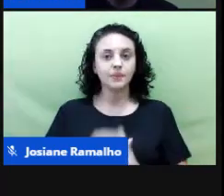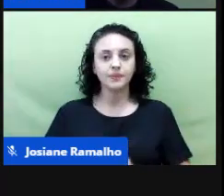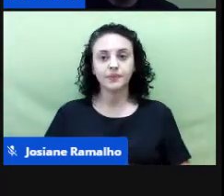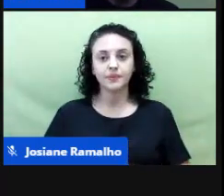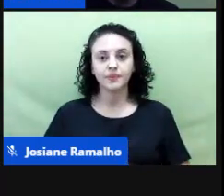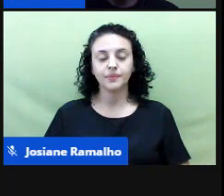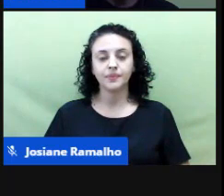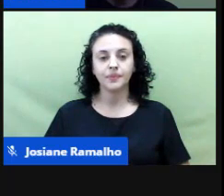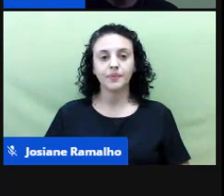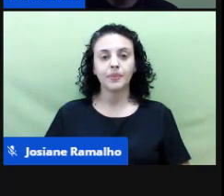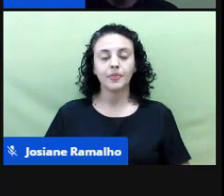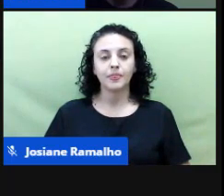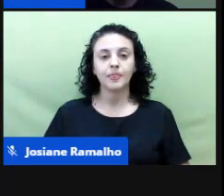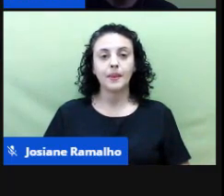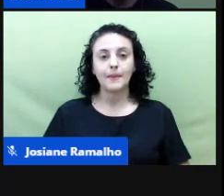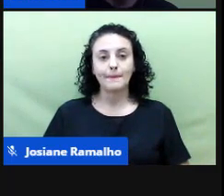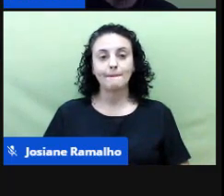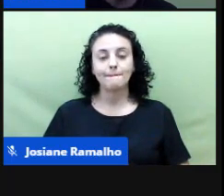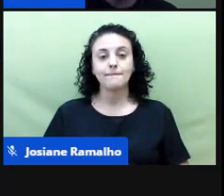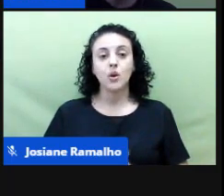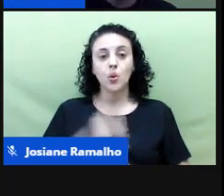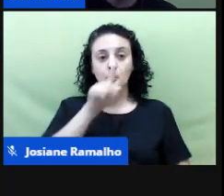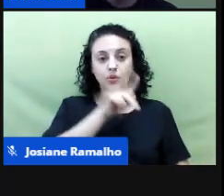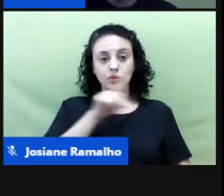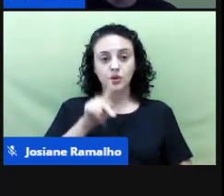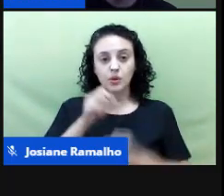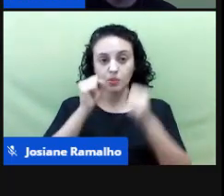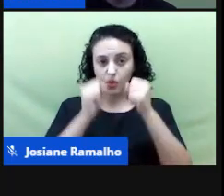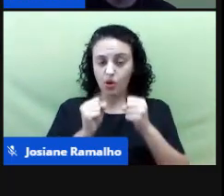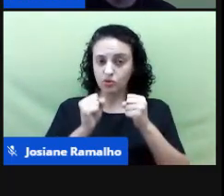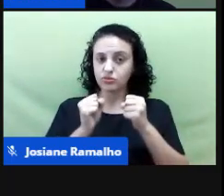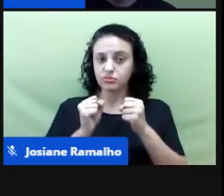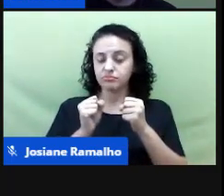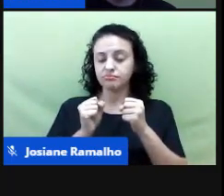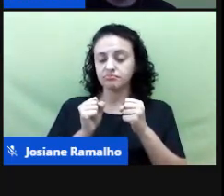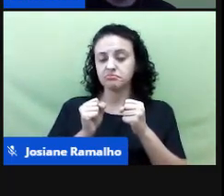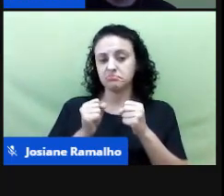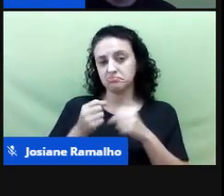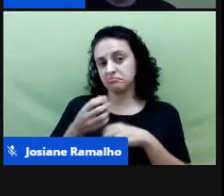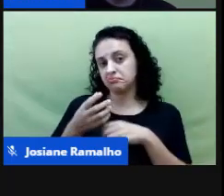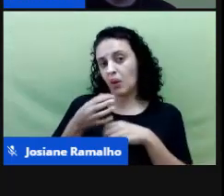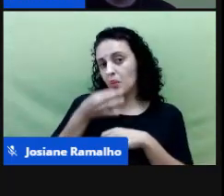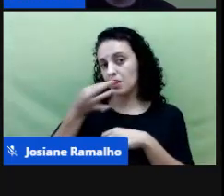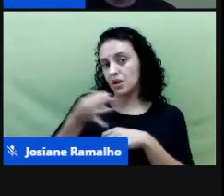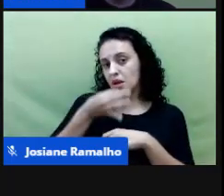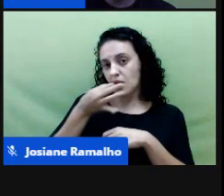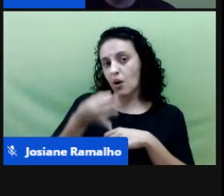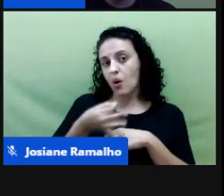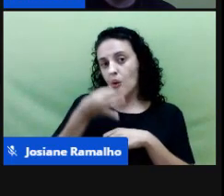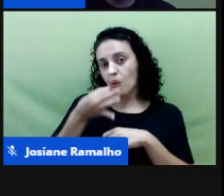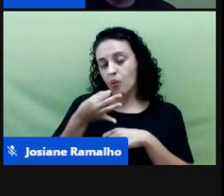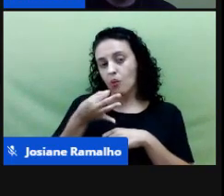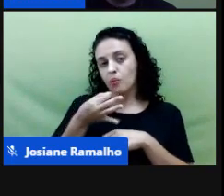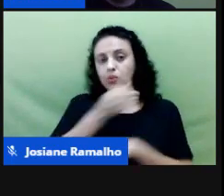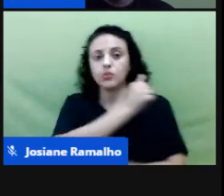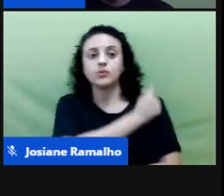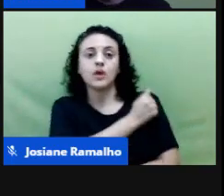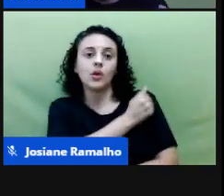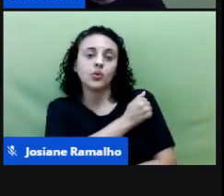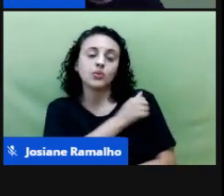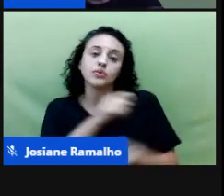criação. E o professor ele pode propor isso, ele mesmo fazer, ou propor para os alunos fazerem.